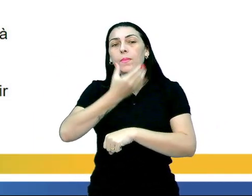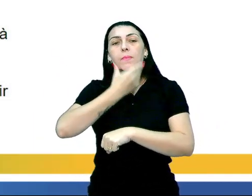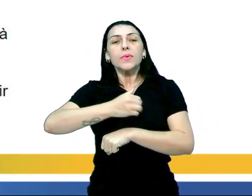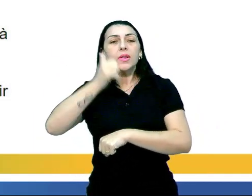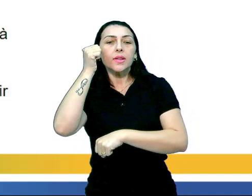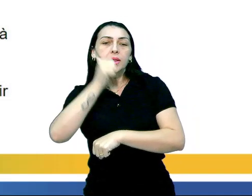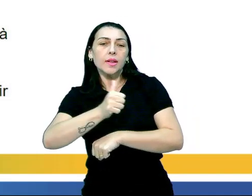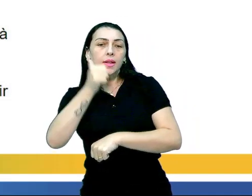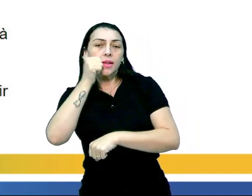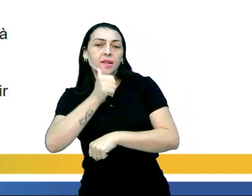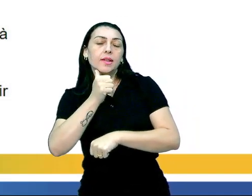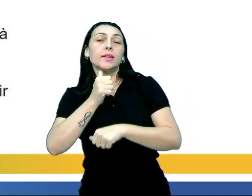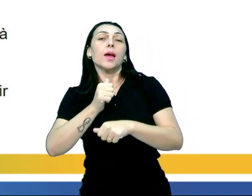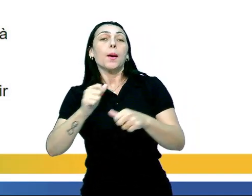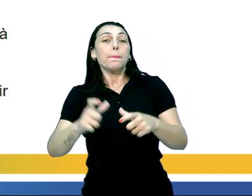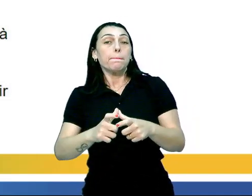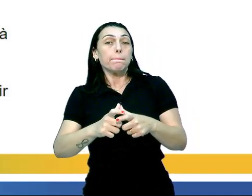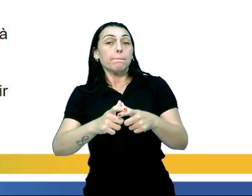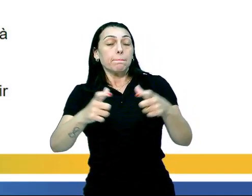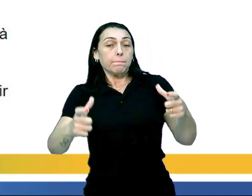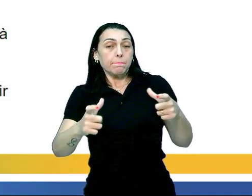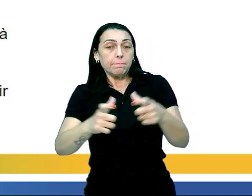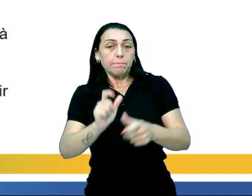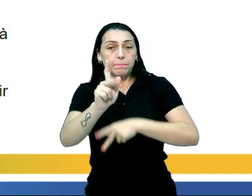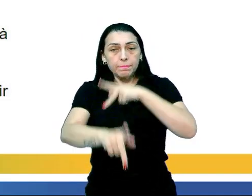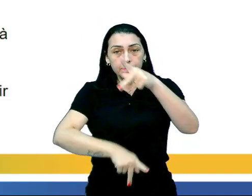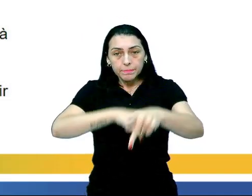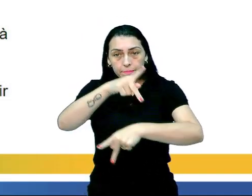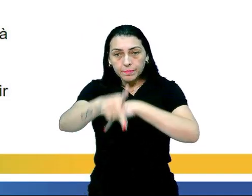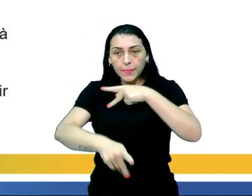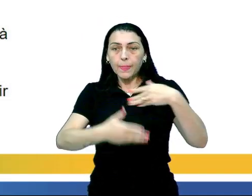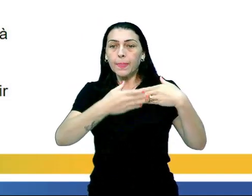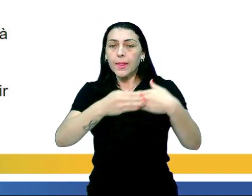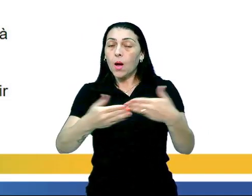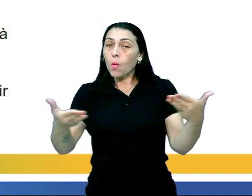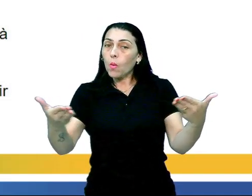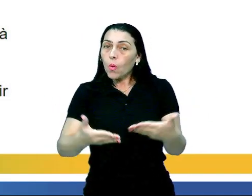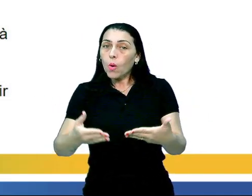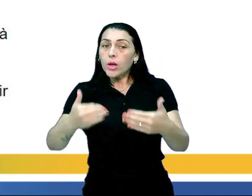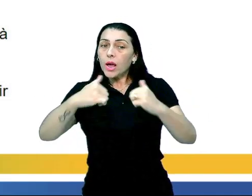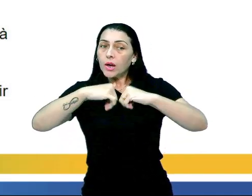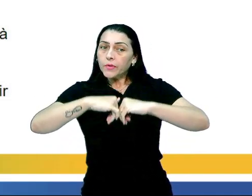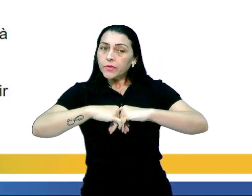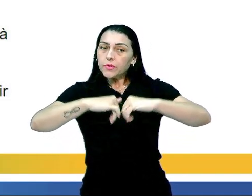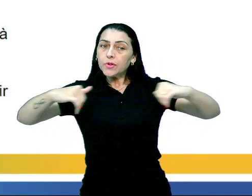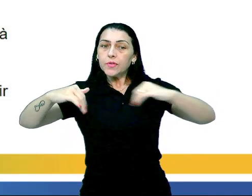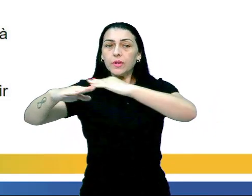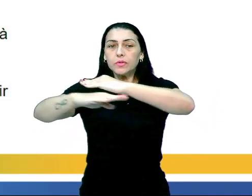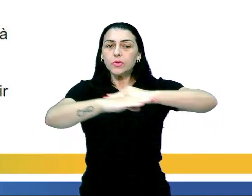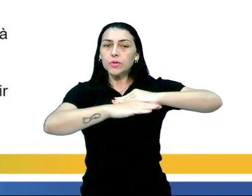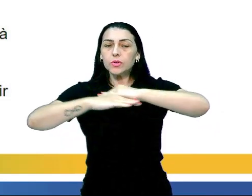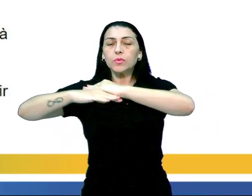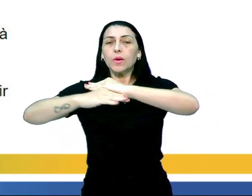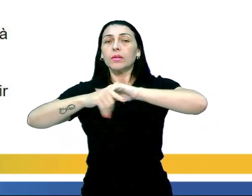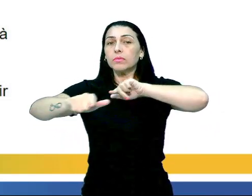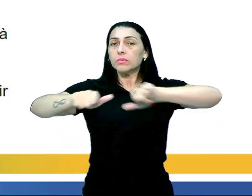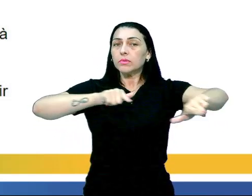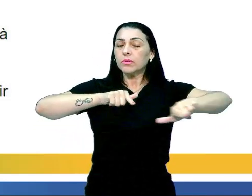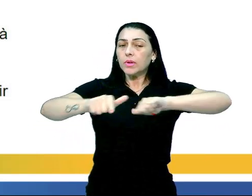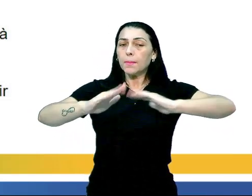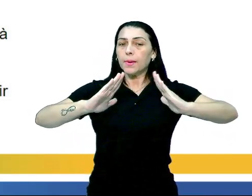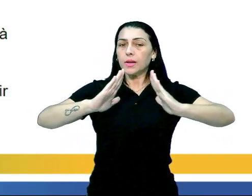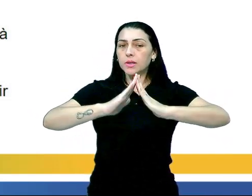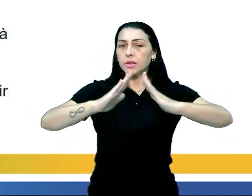masculinidade e feminilidade em grande parcela da população, o que leva a uma atual